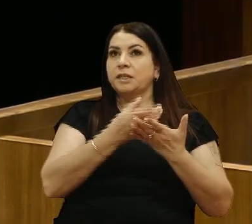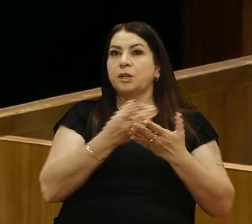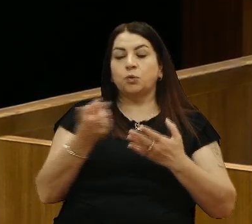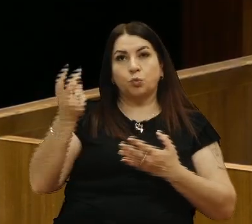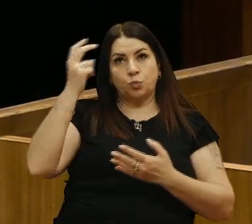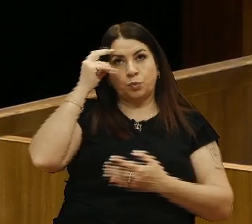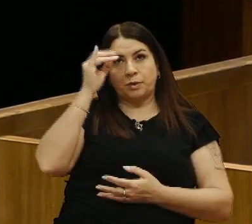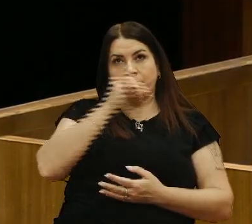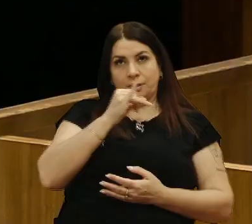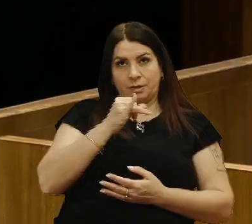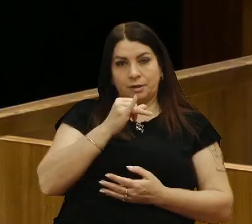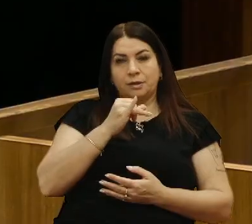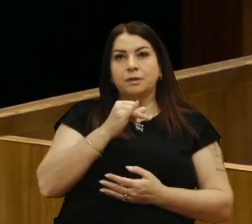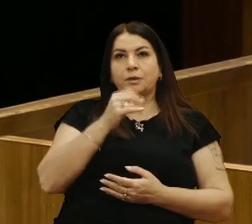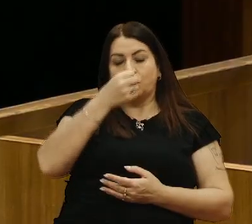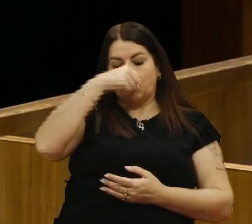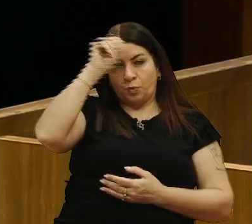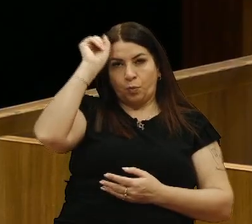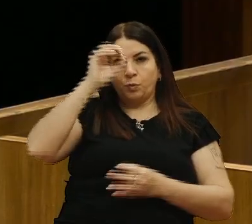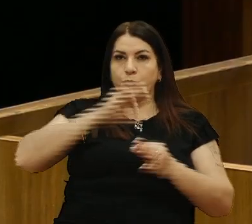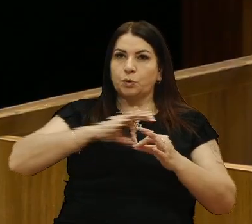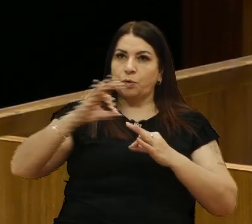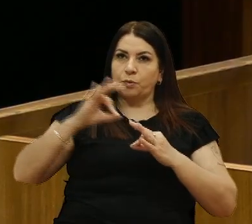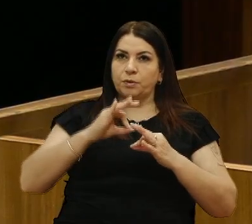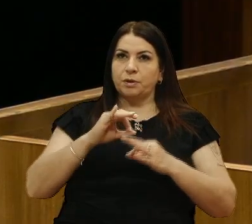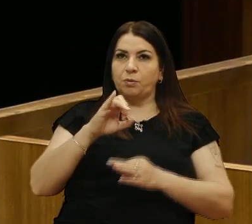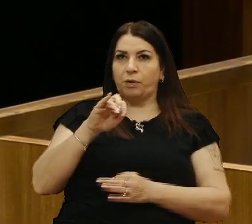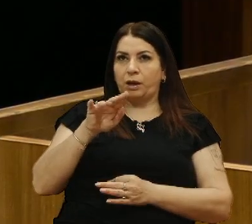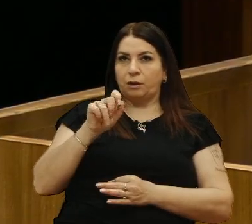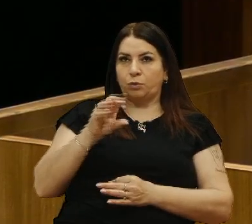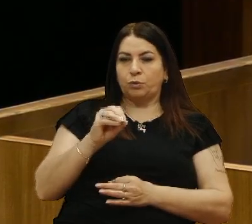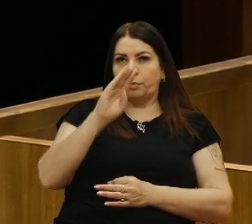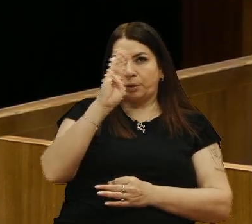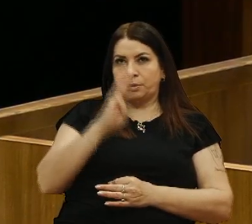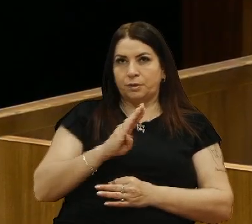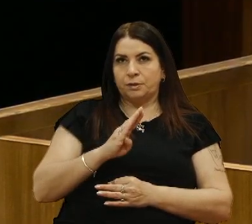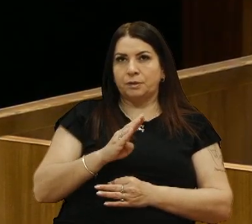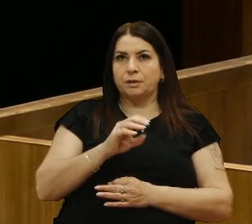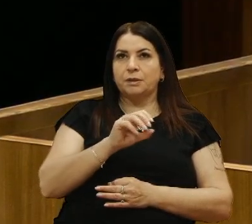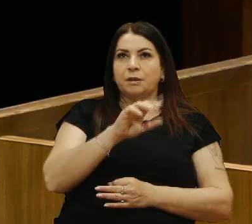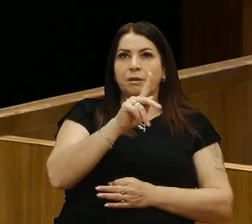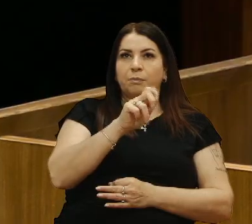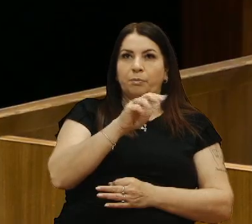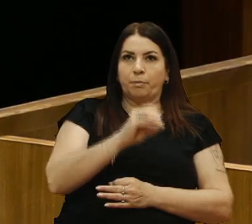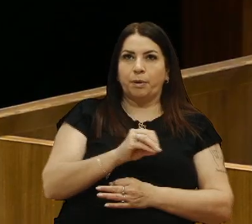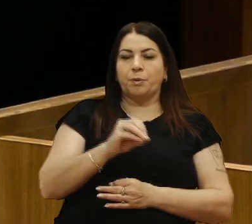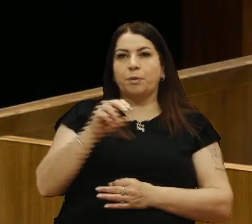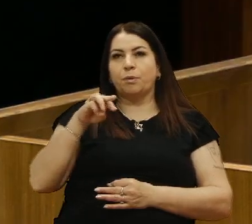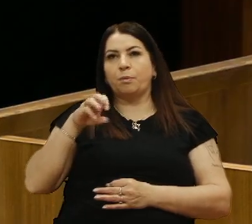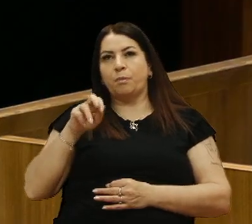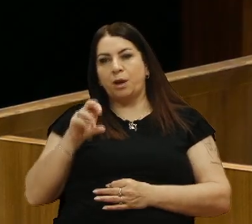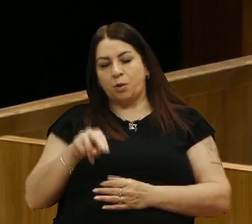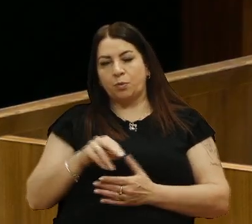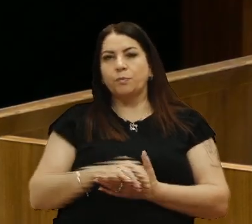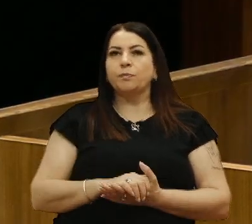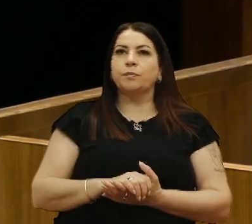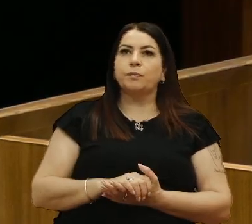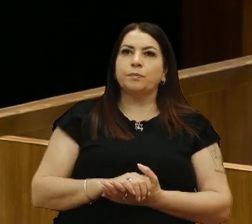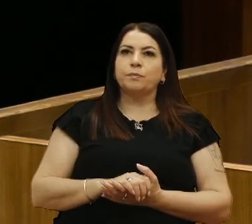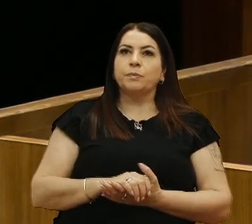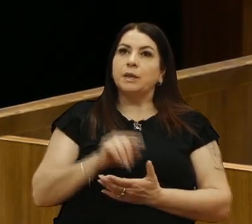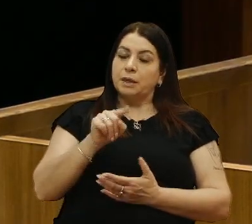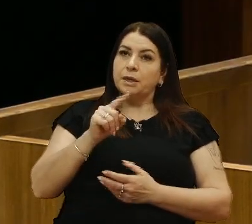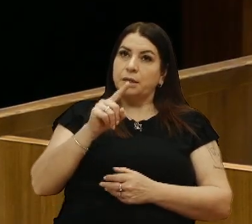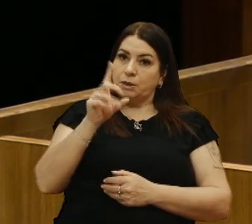cultura italiana, com a UX Orquestra, o Coro Ítalo-Brasileiro e os solistas Paola De Lázari e Maicon Cassânigo. É